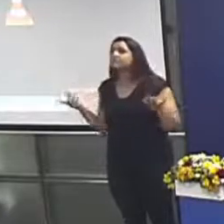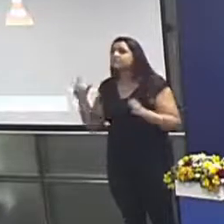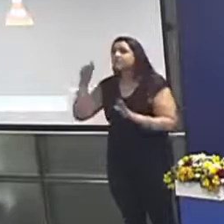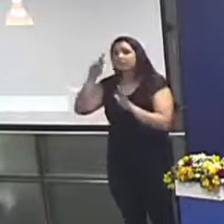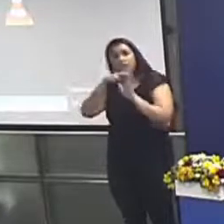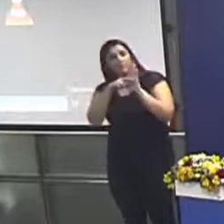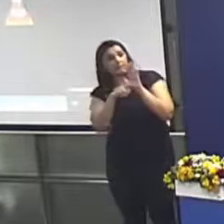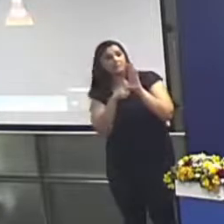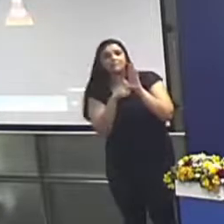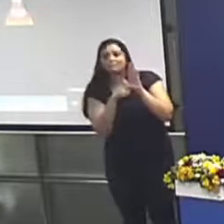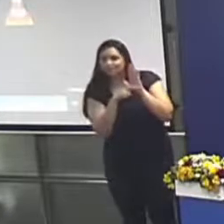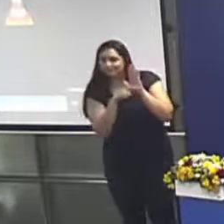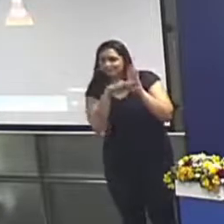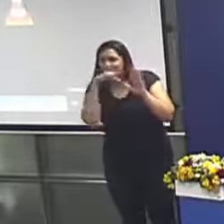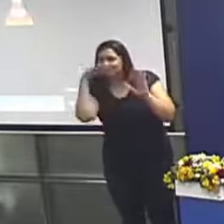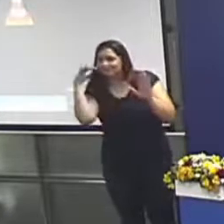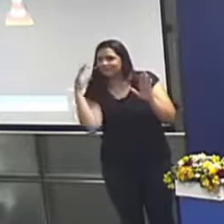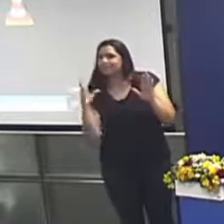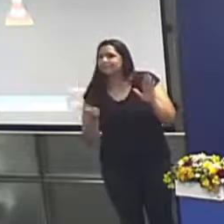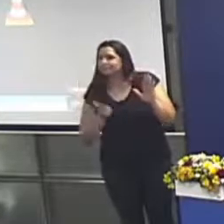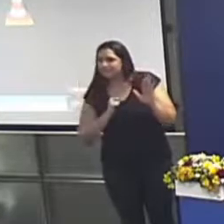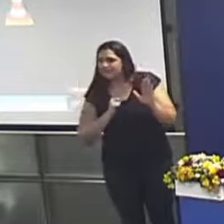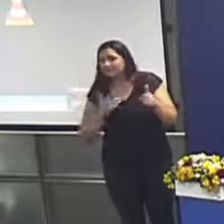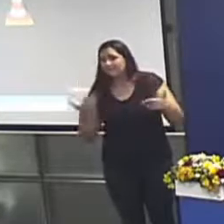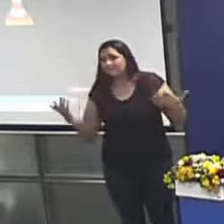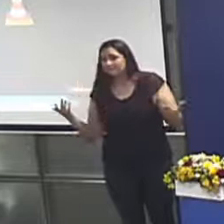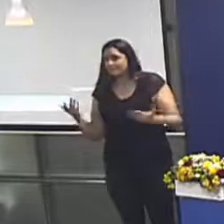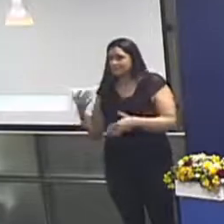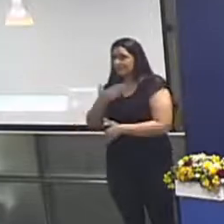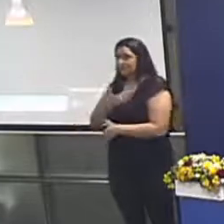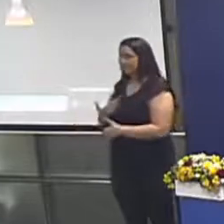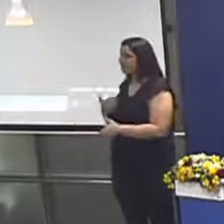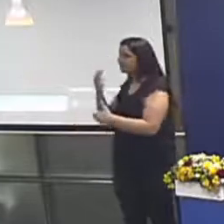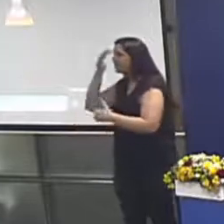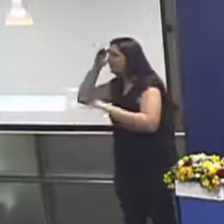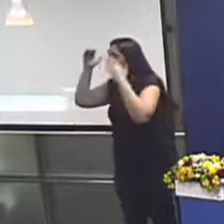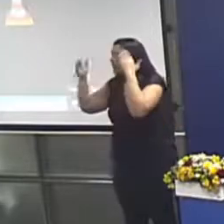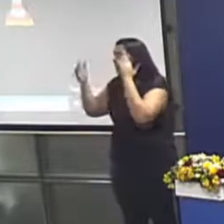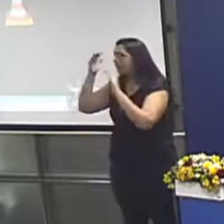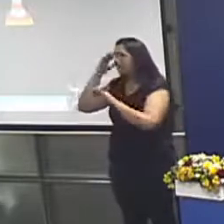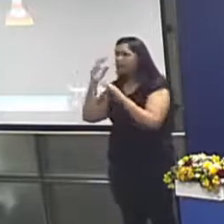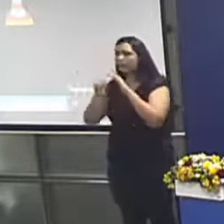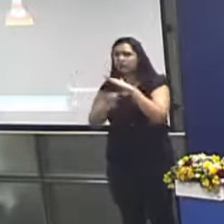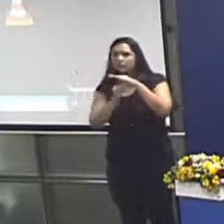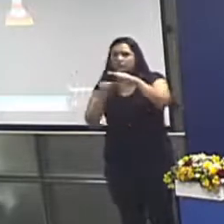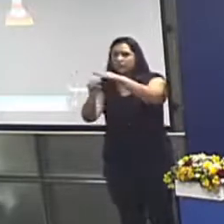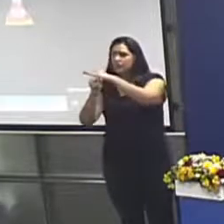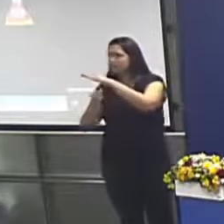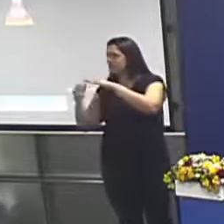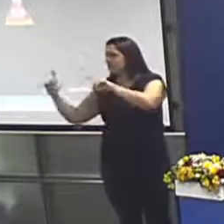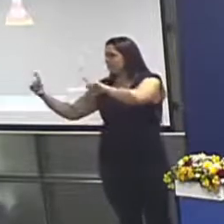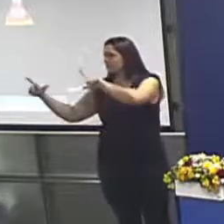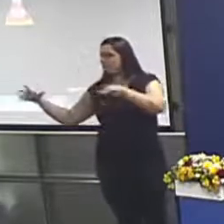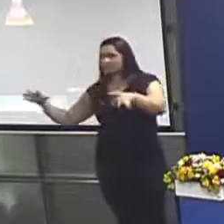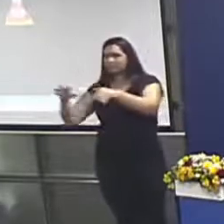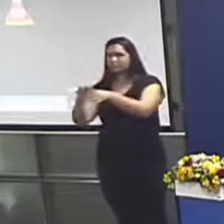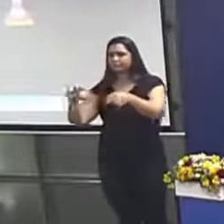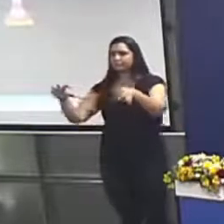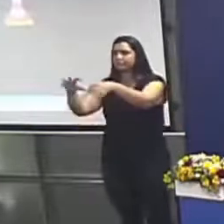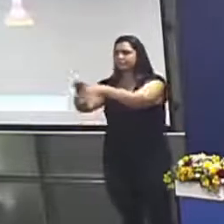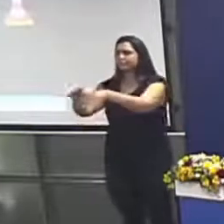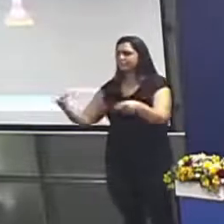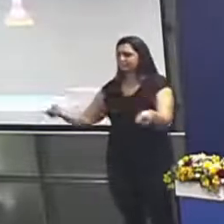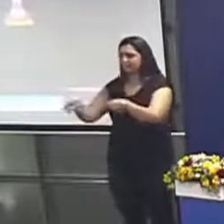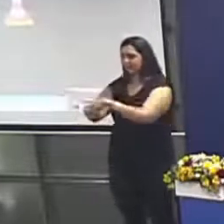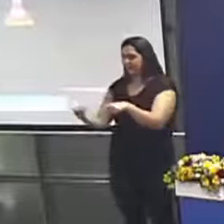isso? Tá sentindo o cheiro? Os chefes de Estado não conseguem entender. Instituições subordinadas, as redes de TV. O